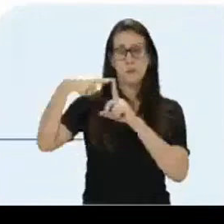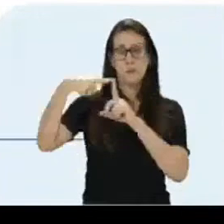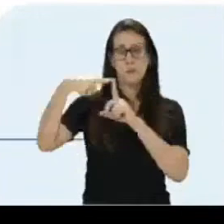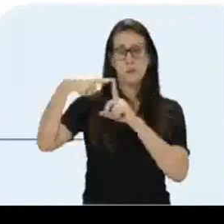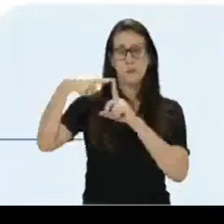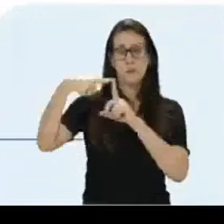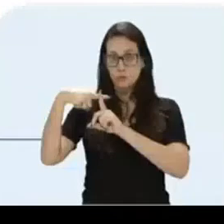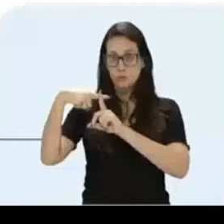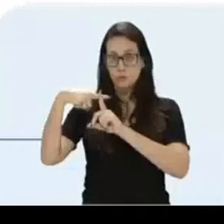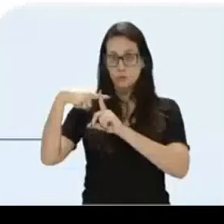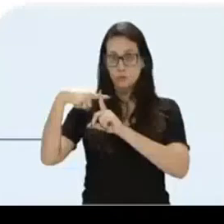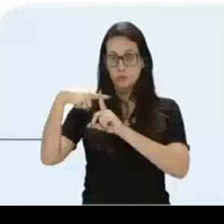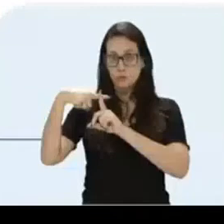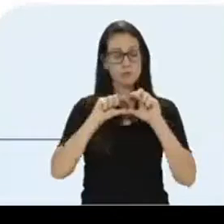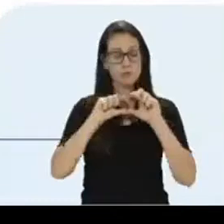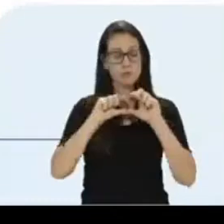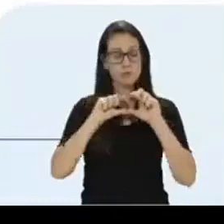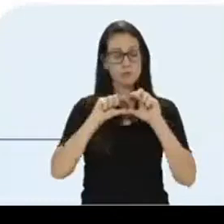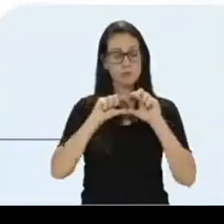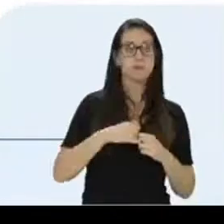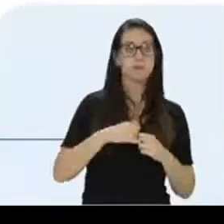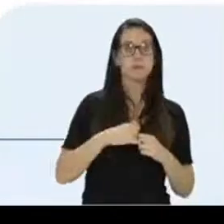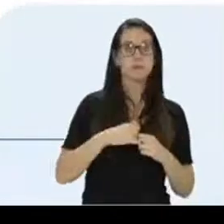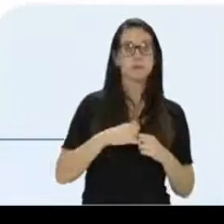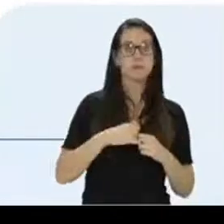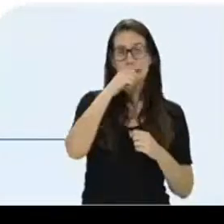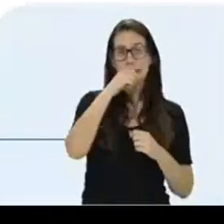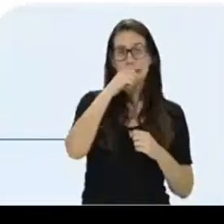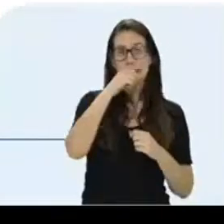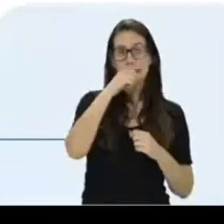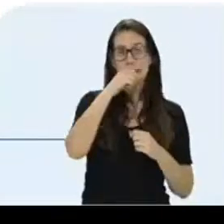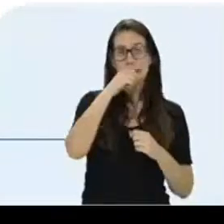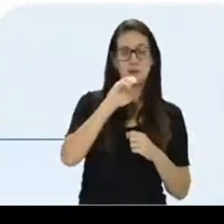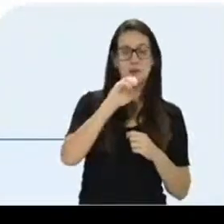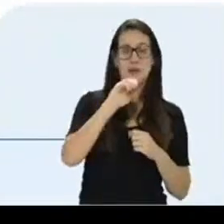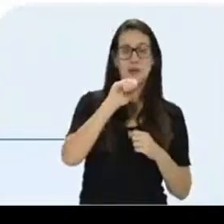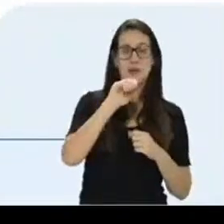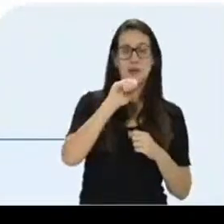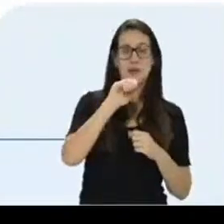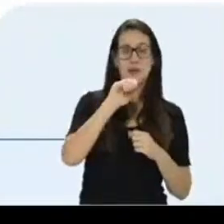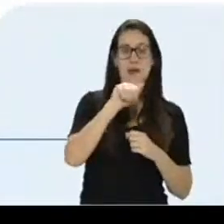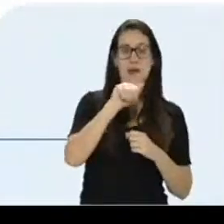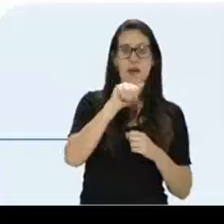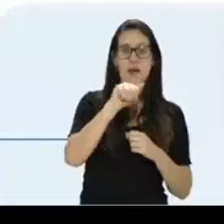que é chamada de cabeça, e uma região de cauda, que é apolar.